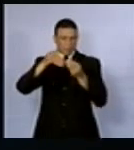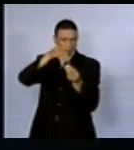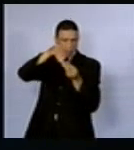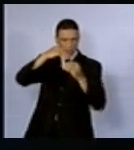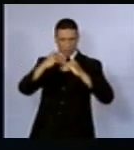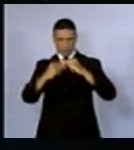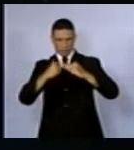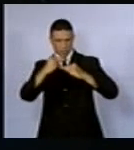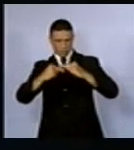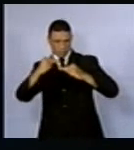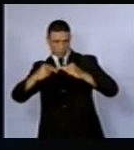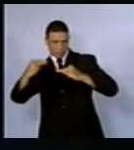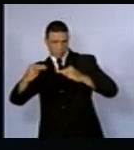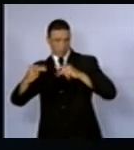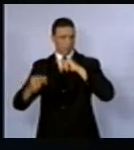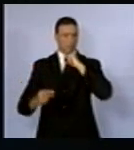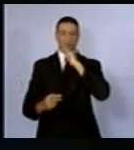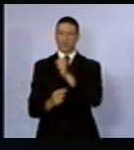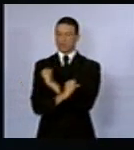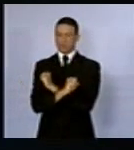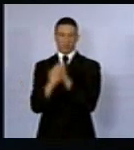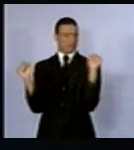dessas cápsulas. Na verdade,